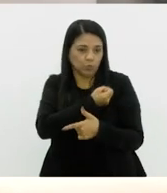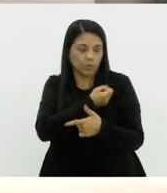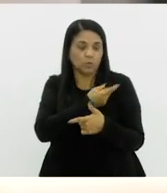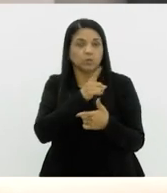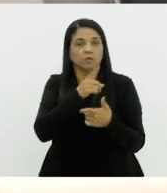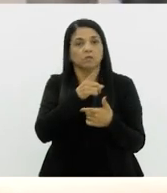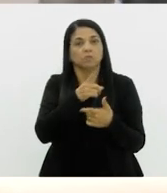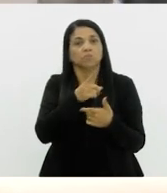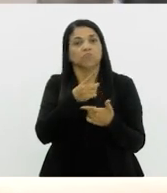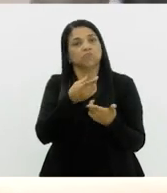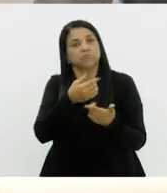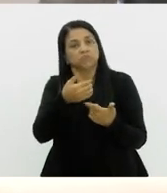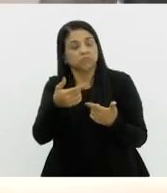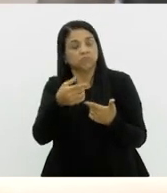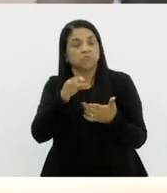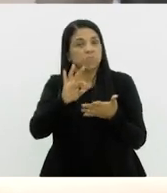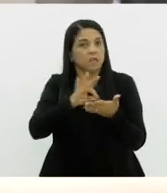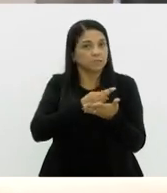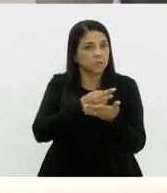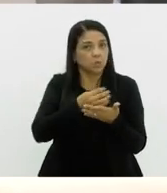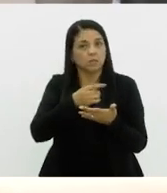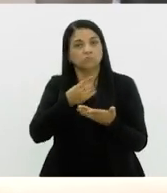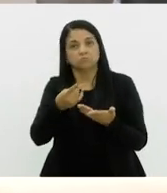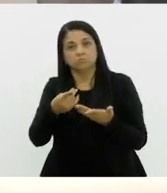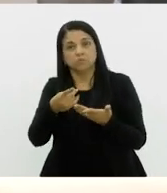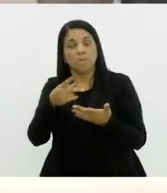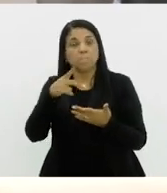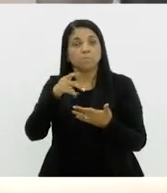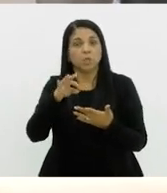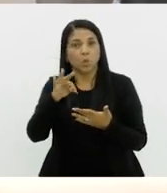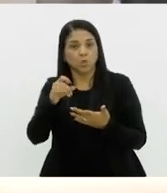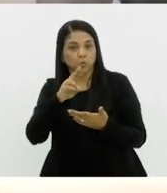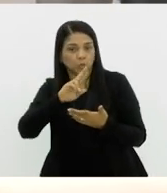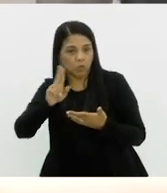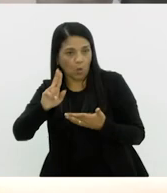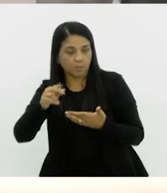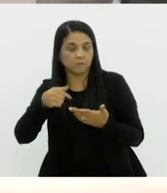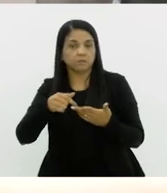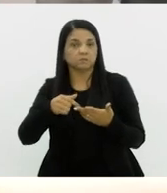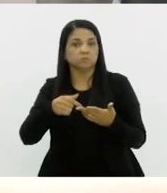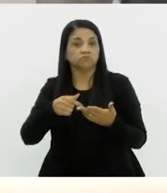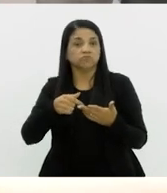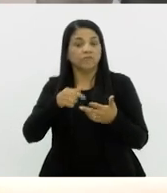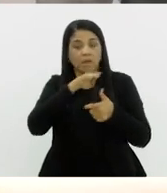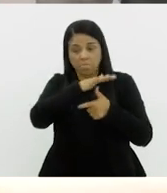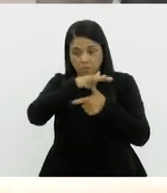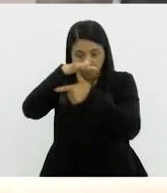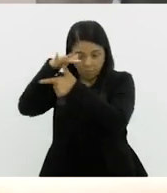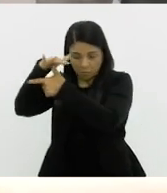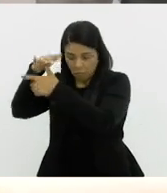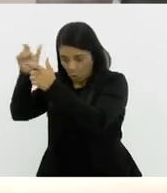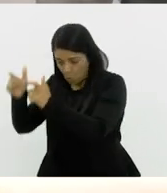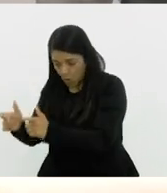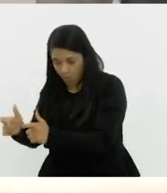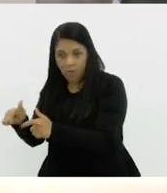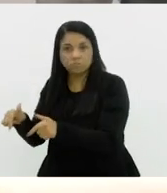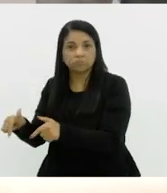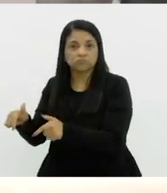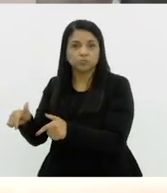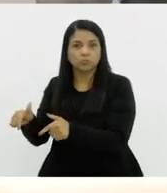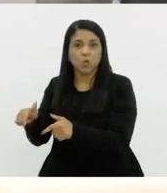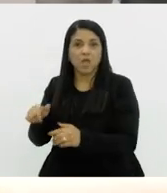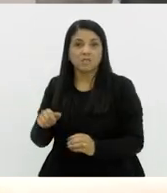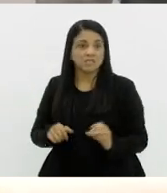tal, matrícula tal, piloto tal, saiu em tal direção. Então, a gente já sabe, quer dizer, não é uma coisa que você parte do